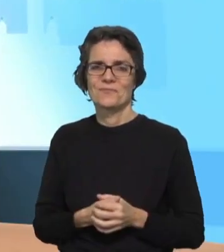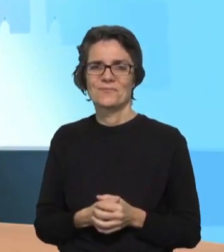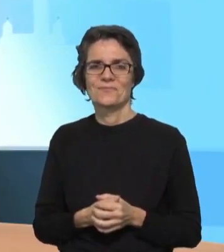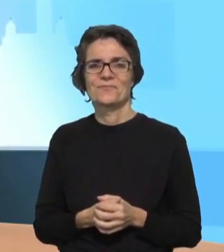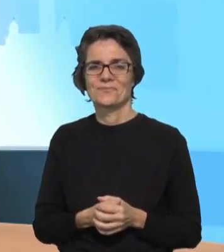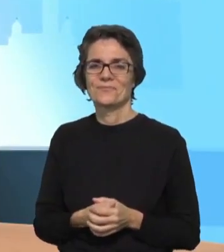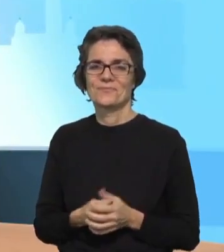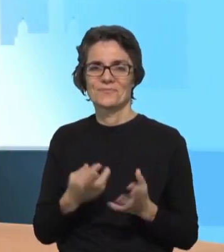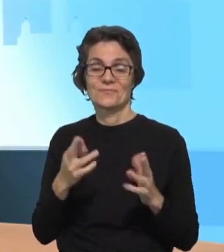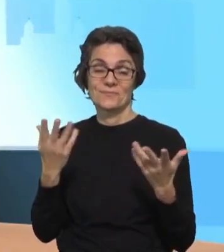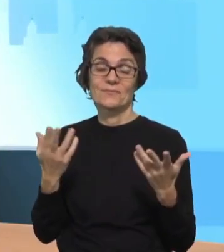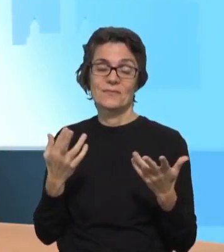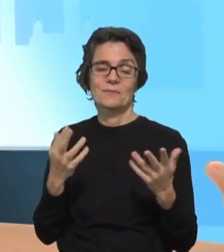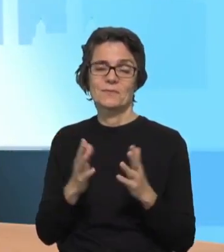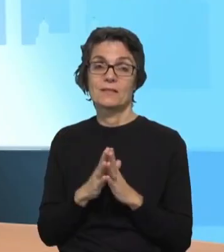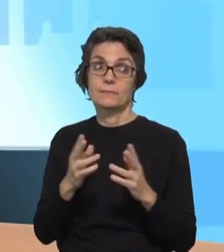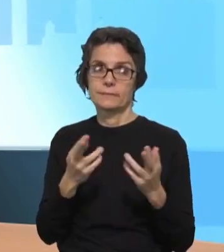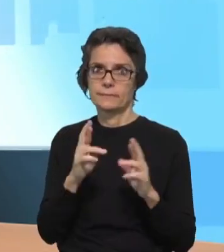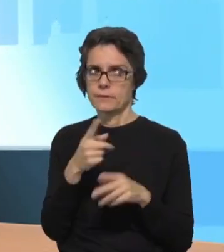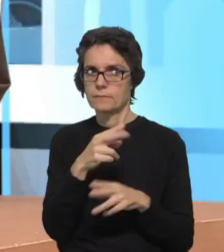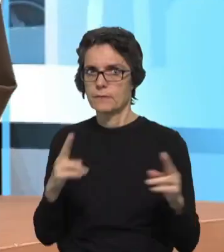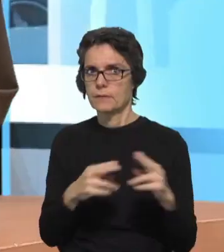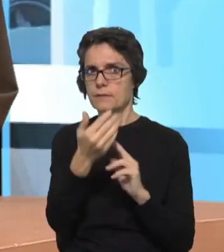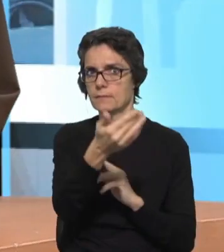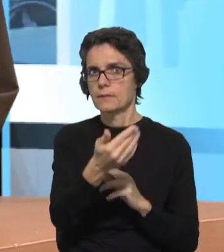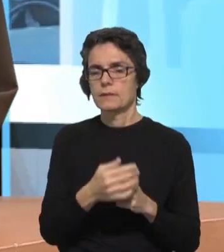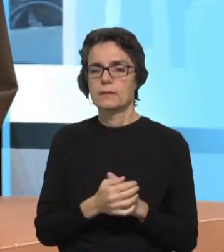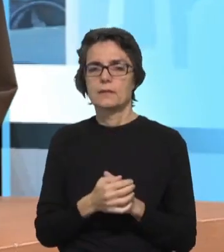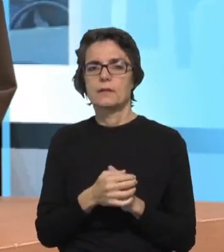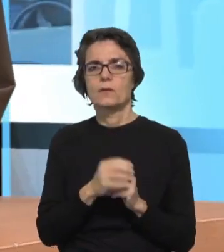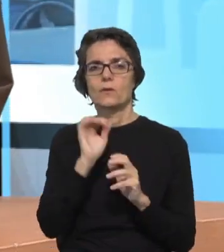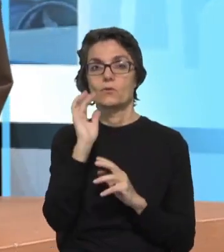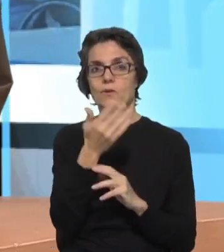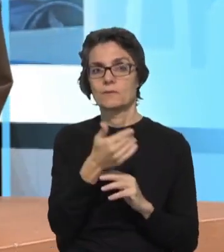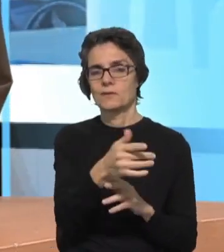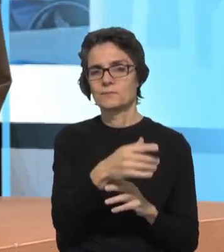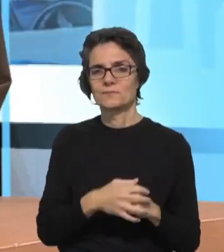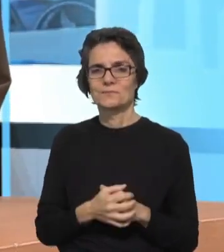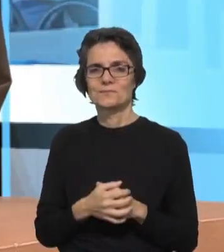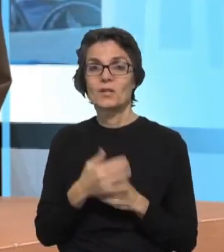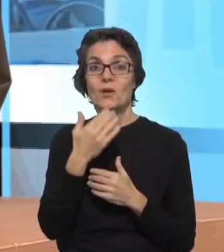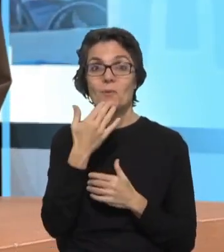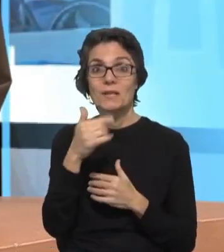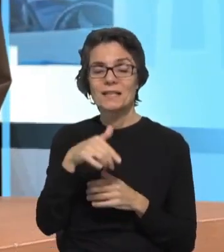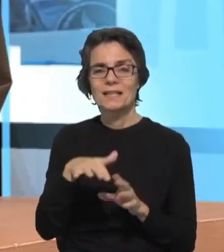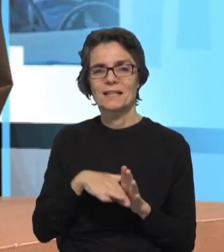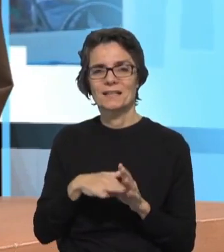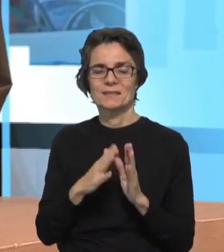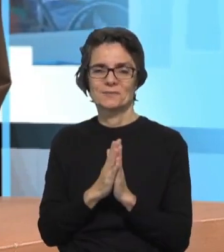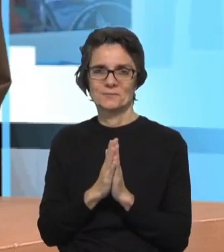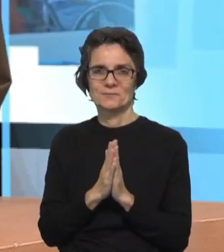que inspire, por exemplo, esta Cimeira do Clima que se vai iniciar. Frei Albertino Silva, agradeço ter estado aqui no programa Eclésia a